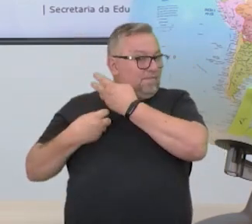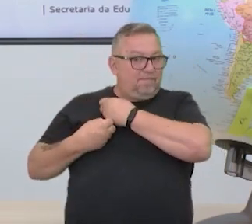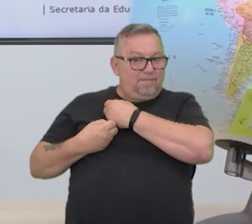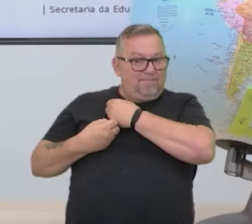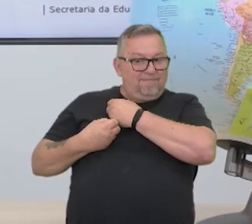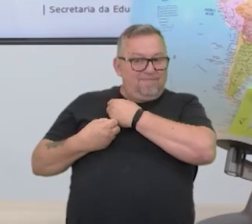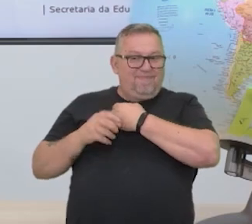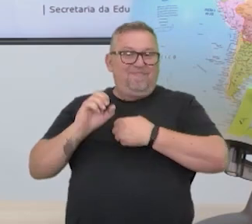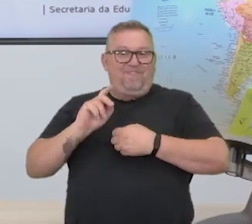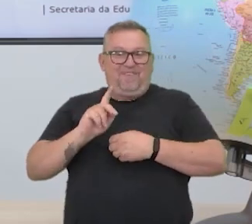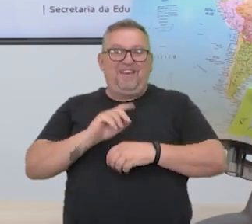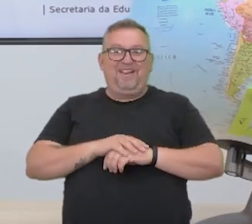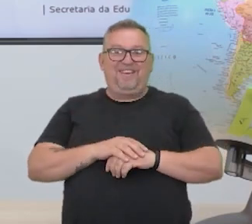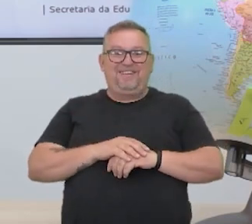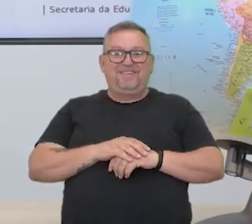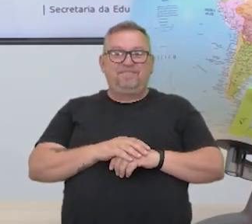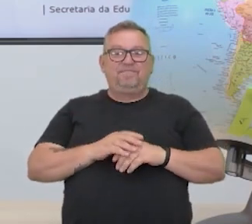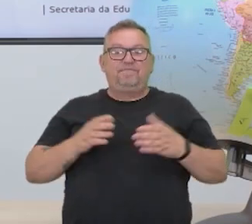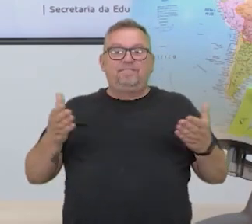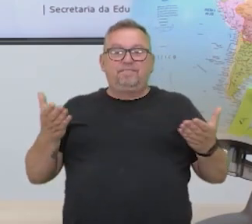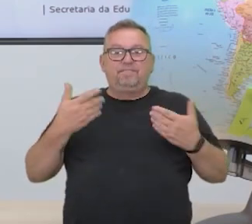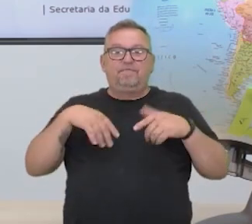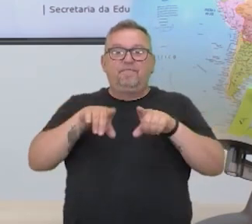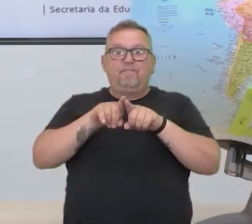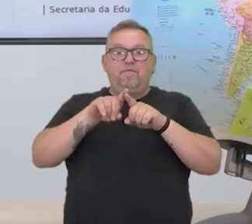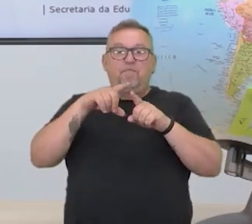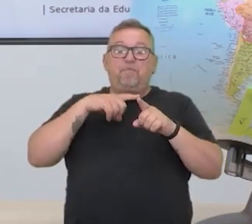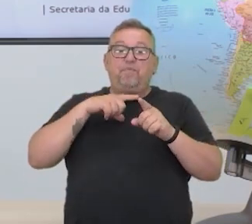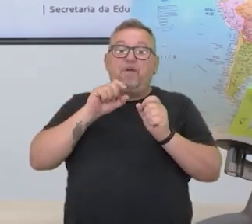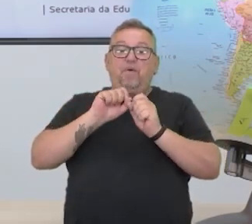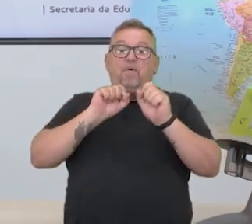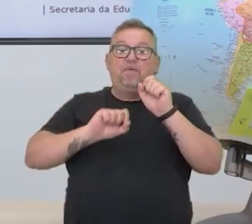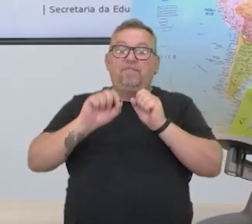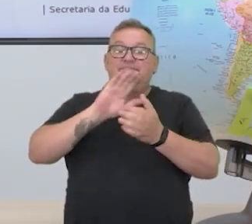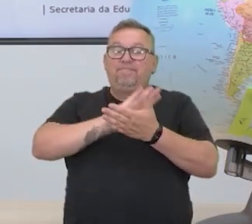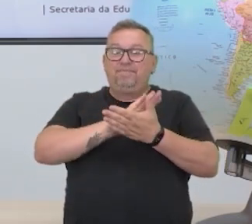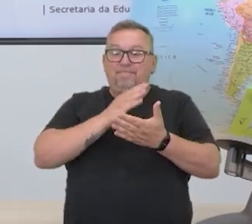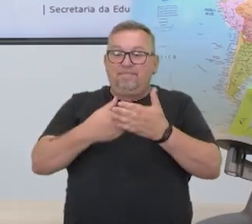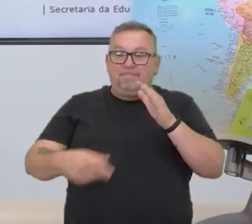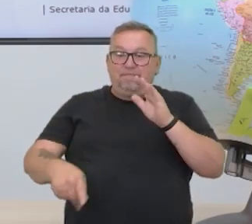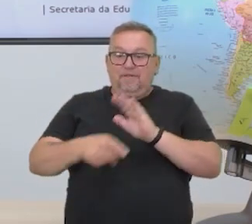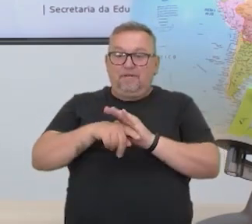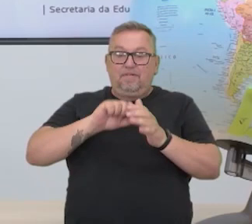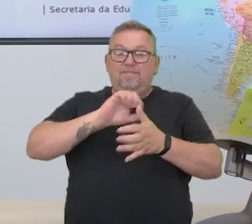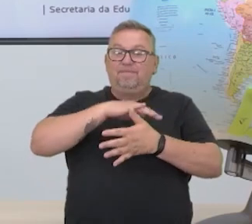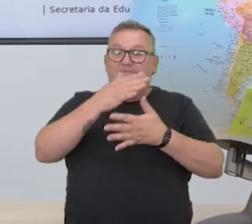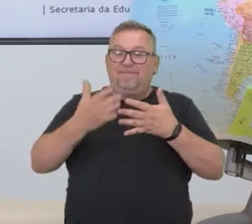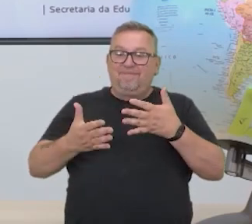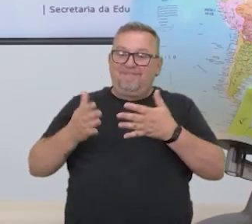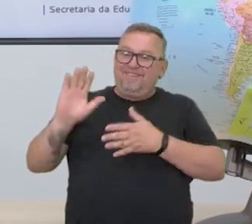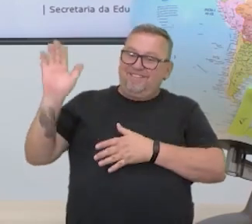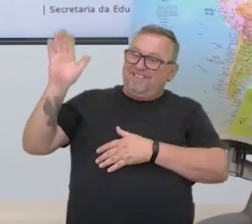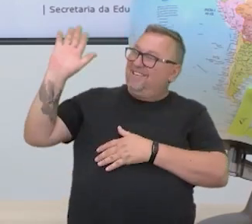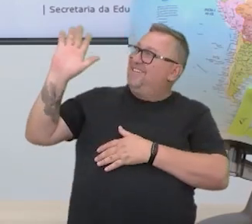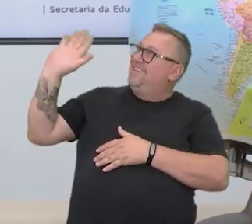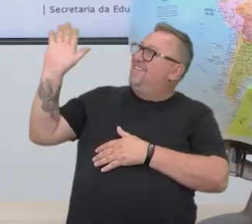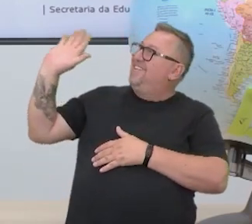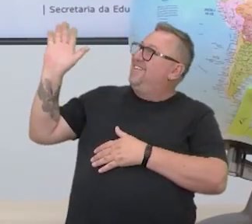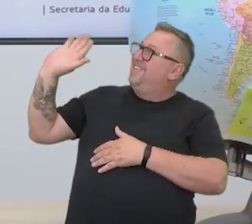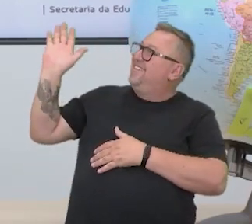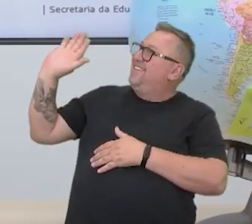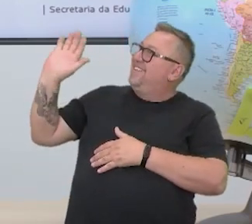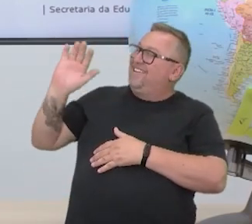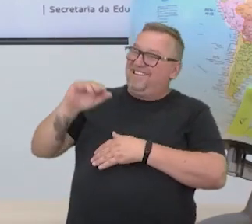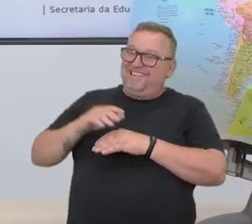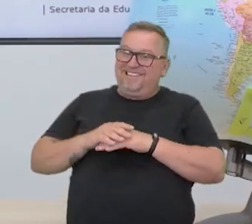esquerdo, tá certo? Bom, e também estou aqui com quem vai fazer a tradução dos Libras, o Sidney. Olá, Sidney, tudo bem? E daqui